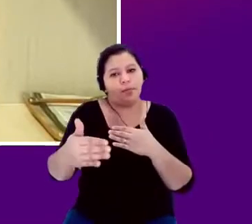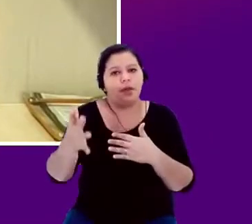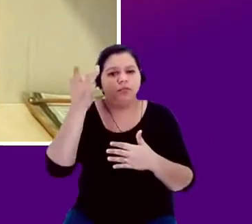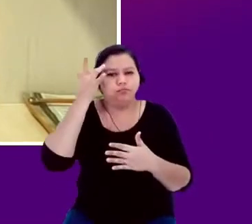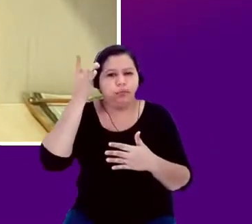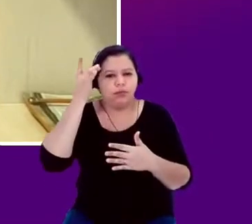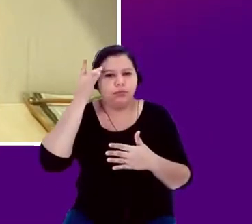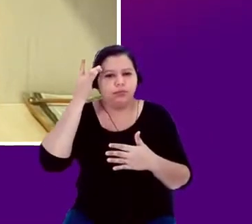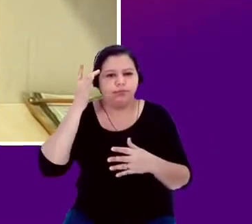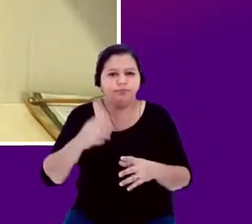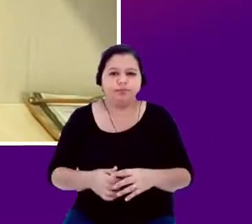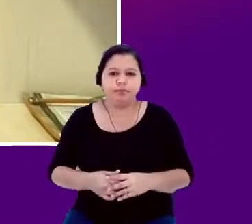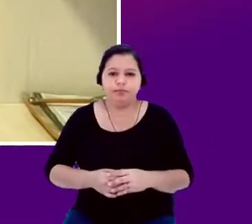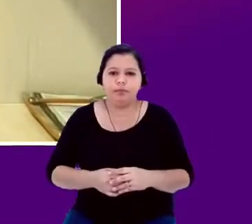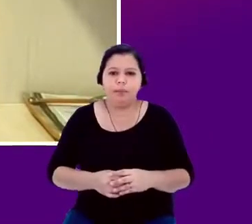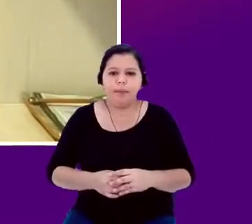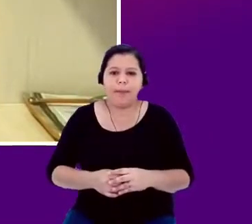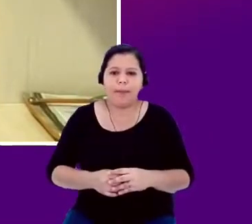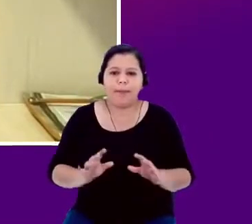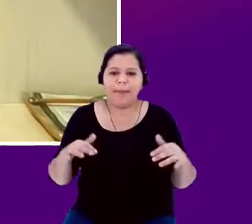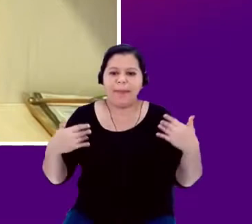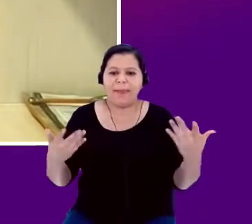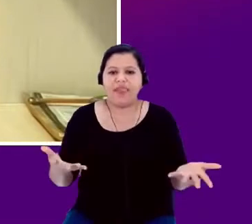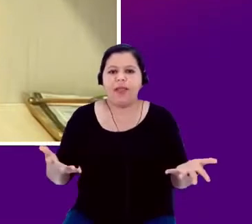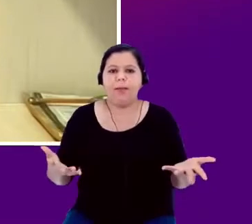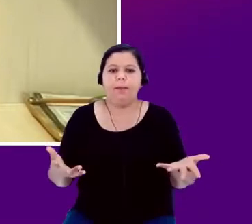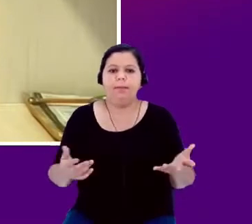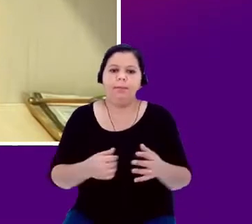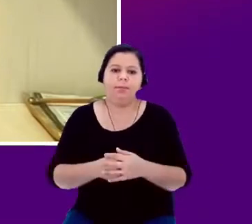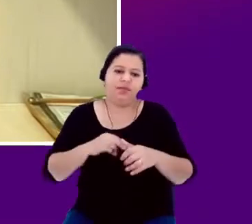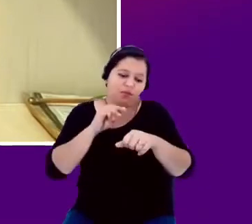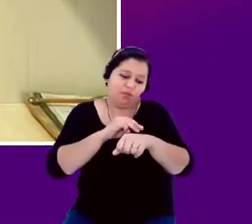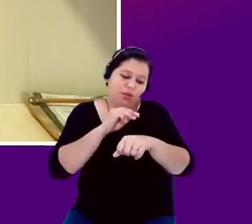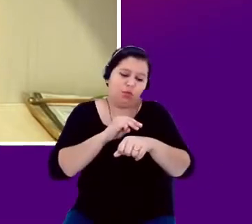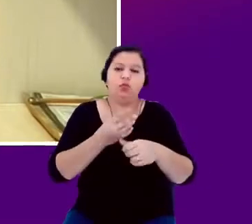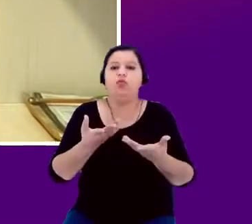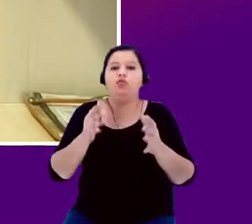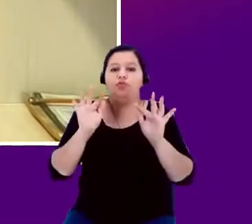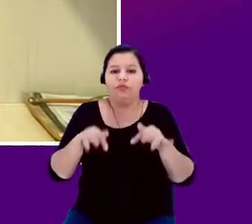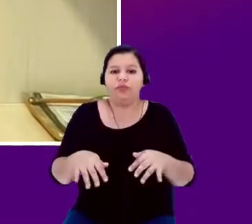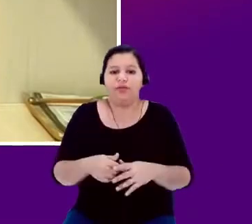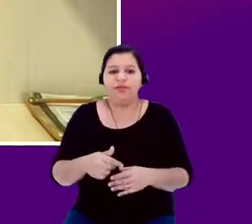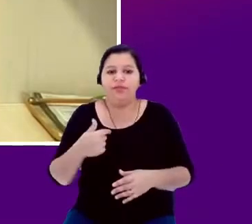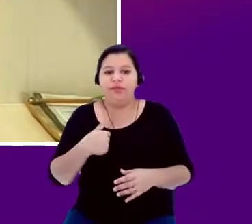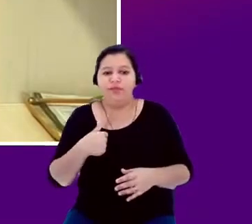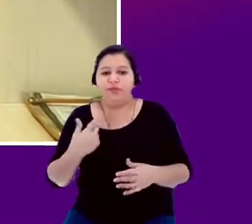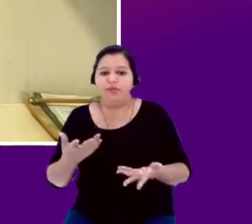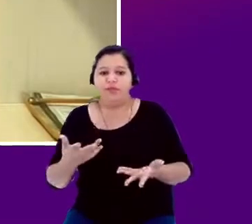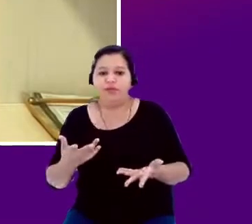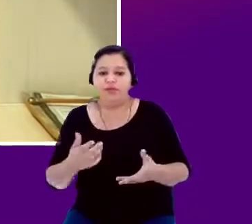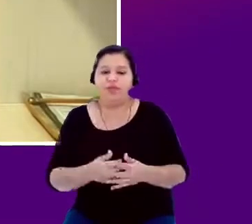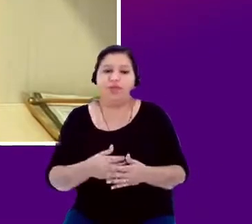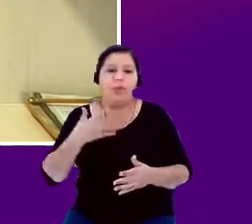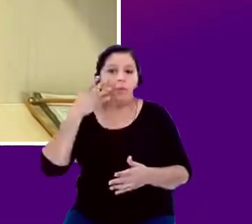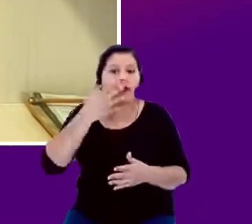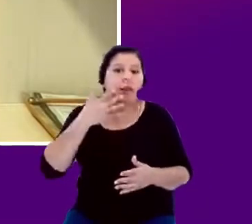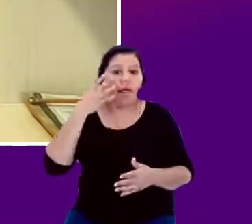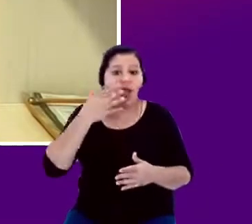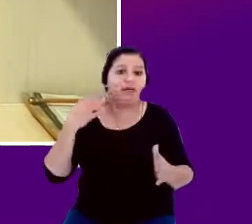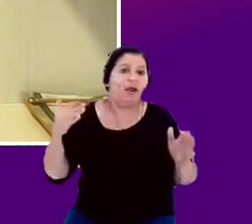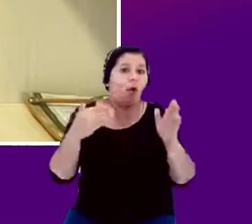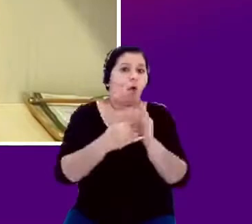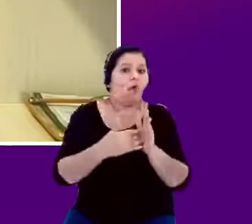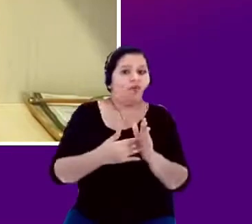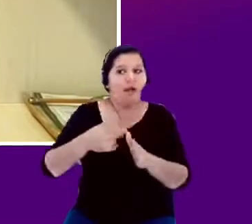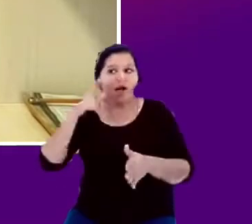amadurecido, né? Então, nesses poucos minutos que me restam, e eu estou aqui sensível ao fato de que a minha palestra é a última antes do almoço, então